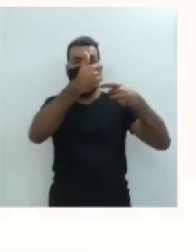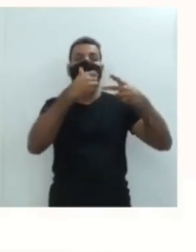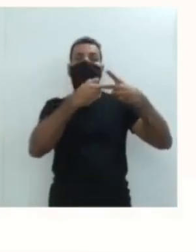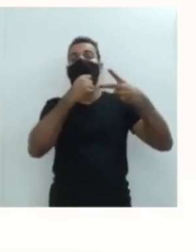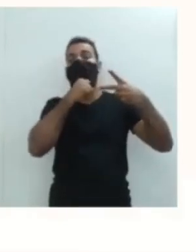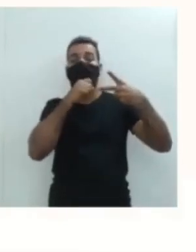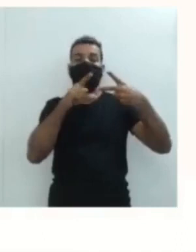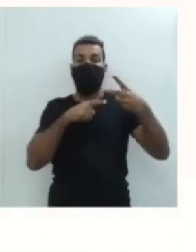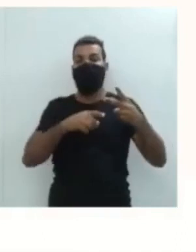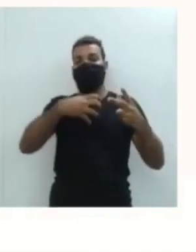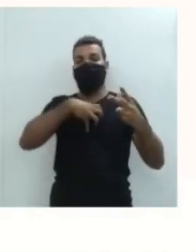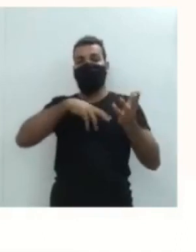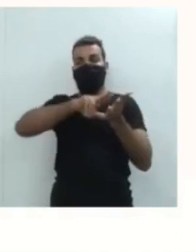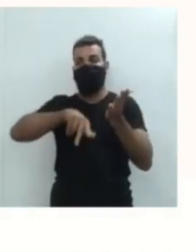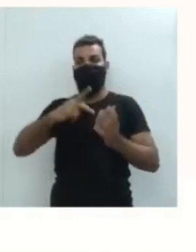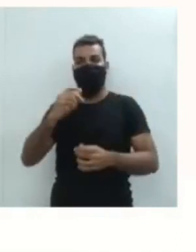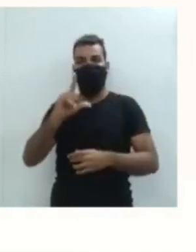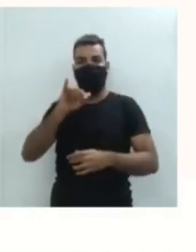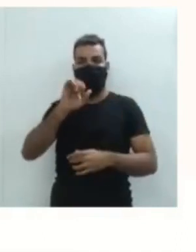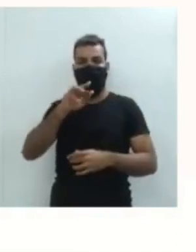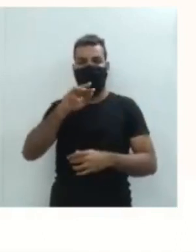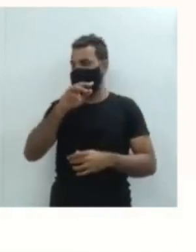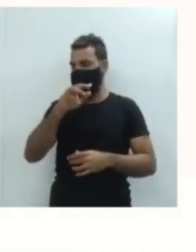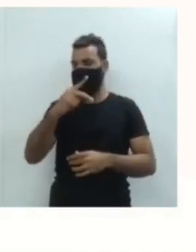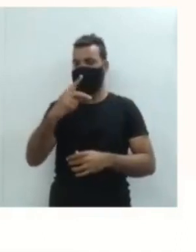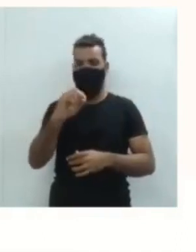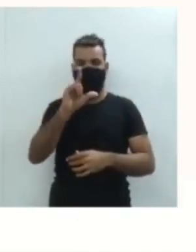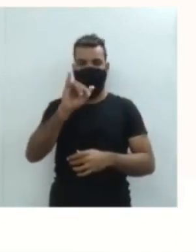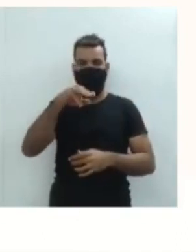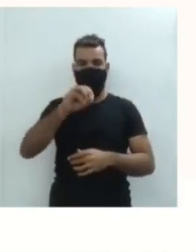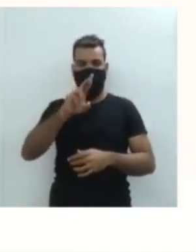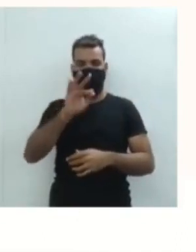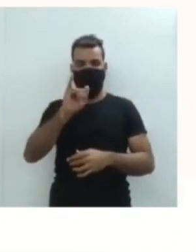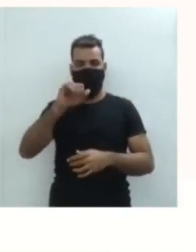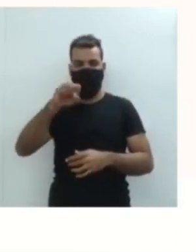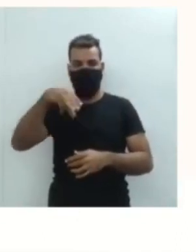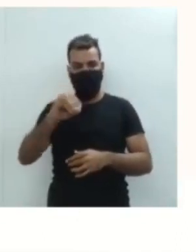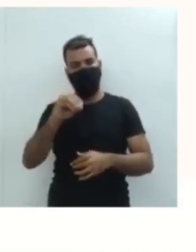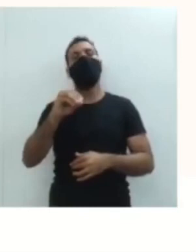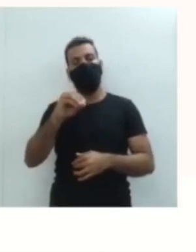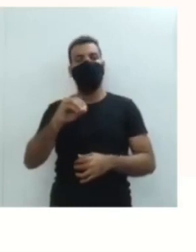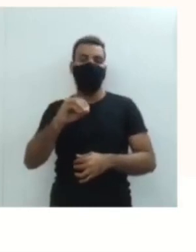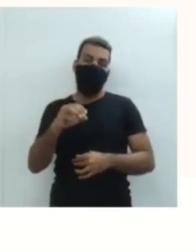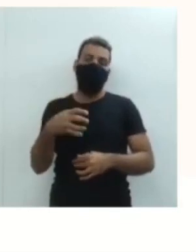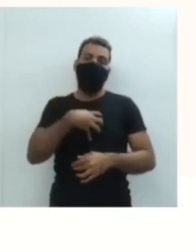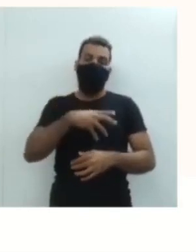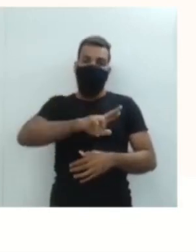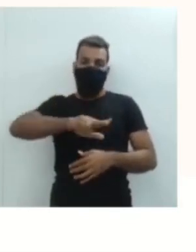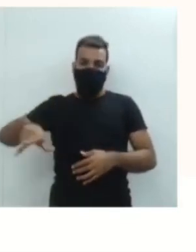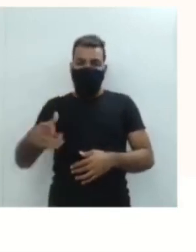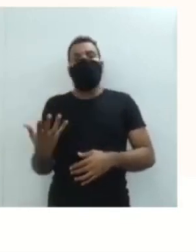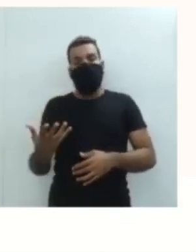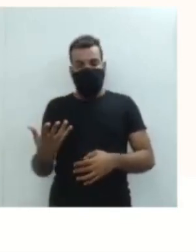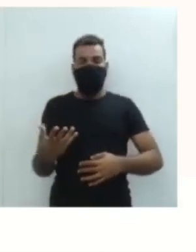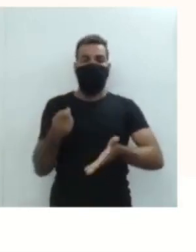polimorfismo no qual ela tá fazendo a modificação da implementação do método forma